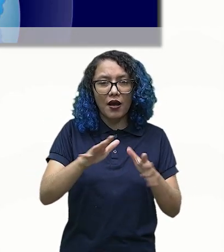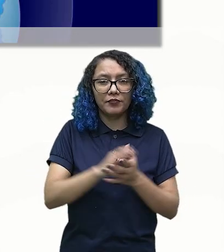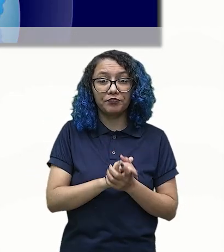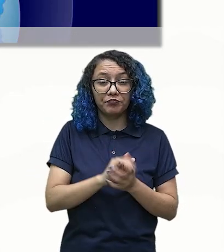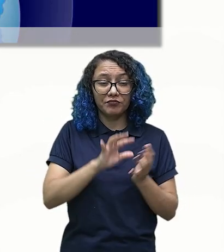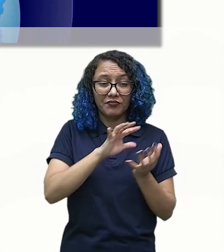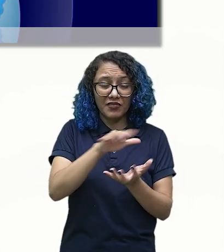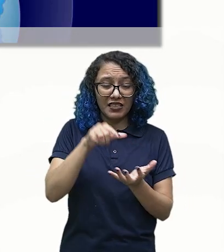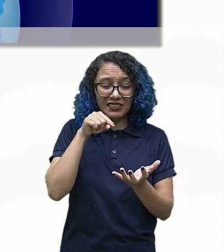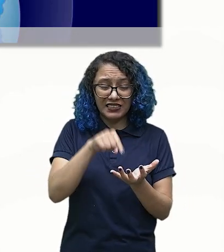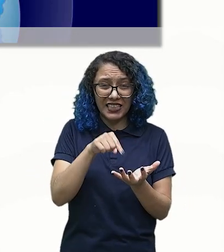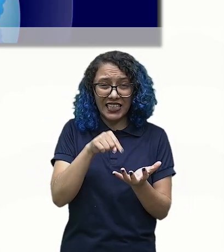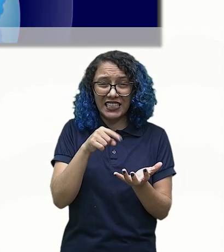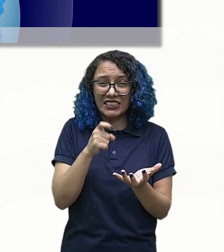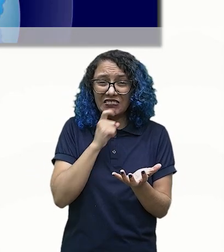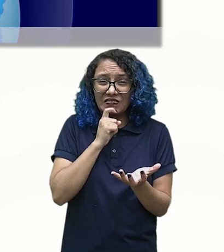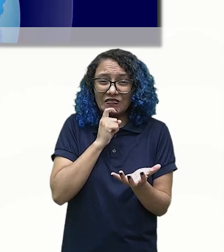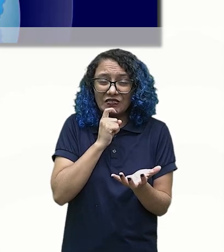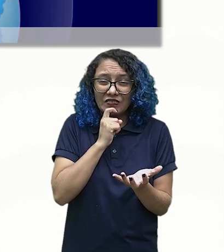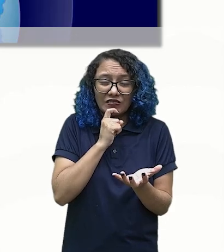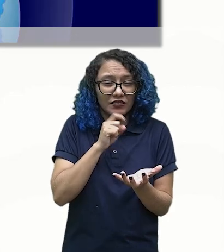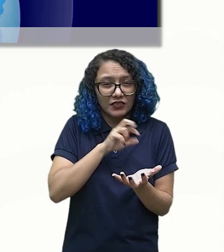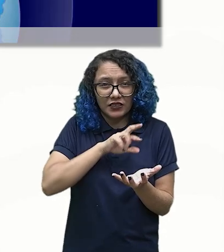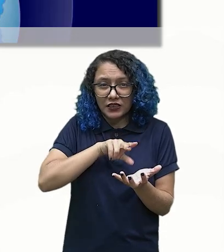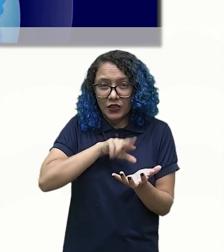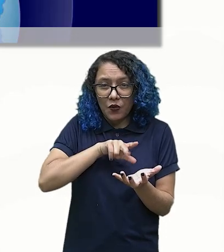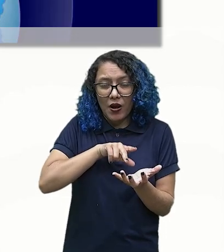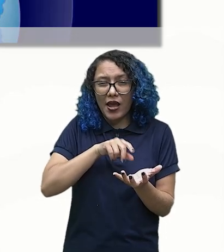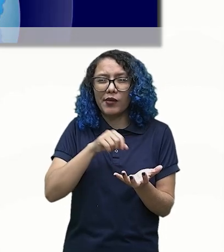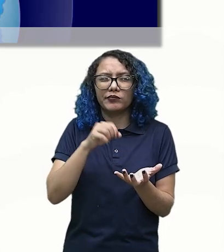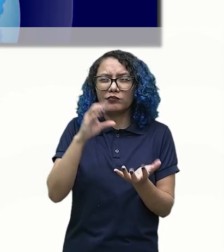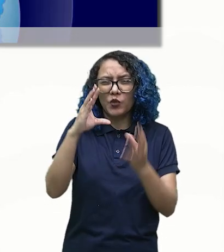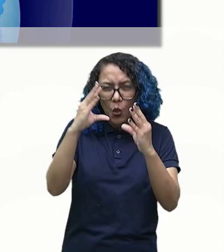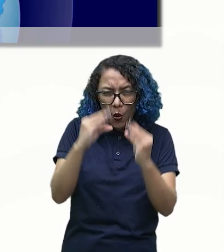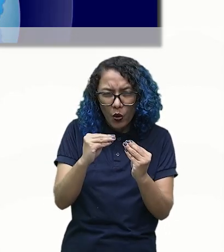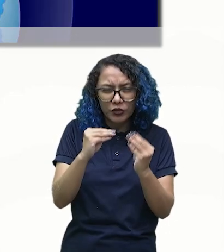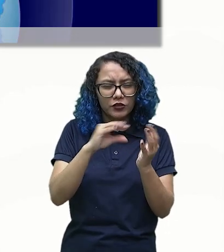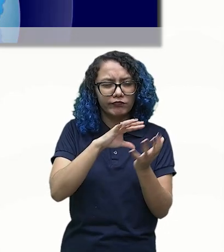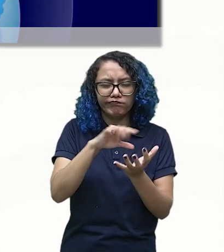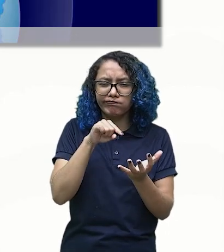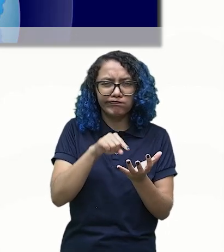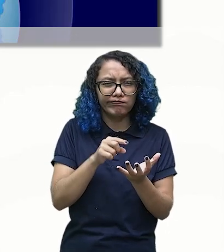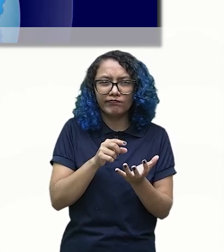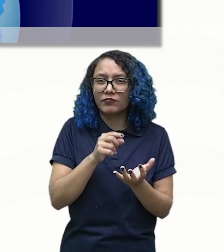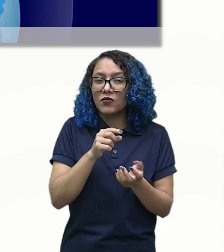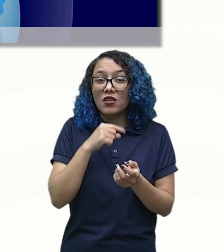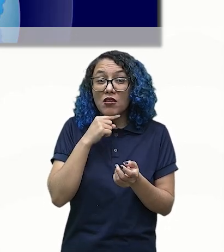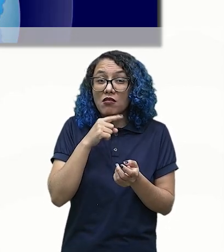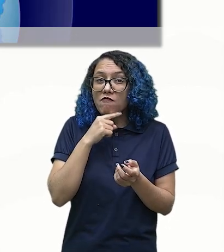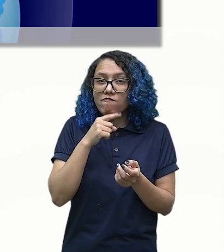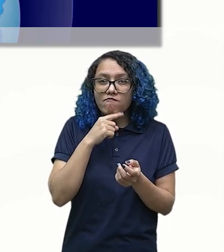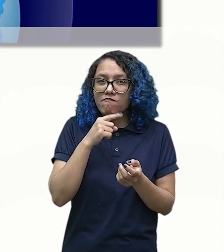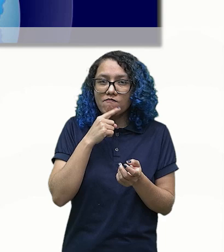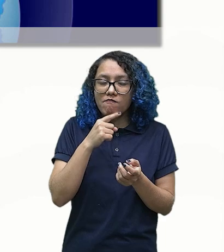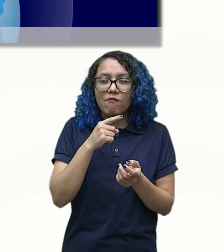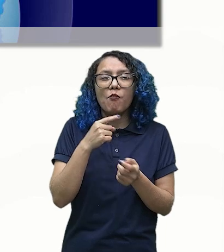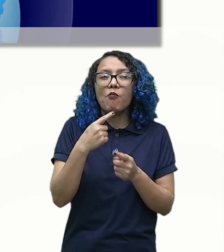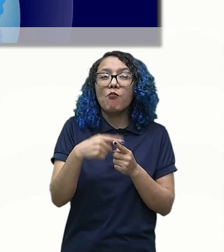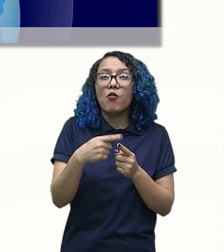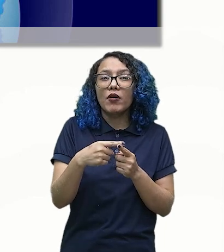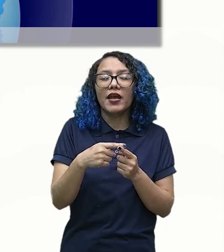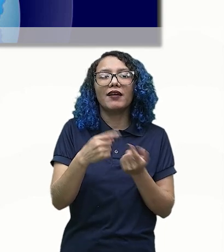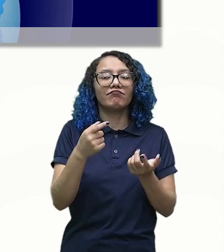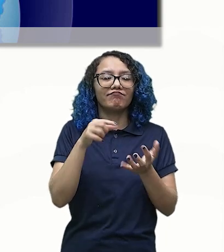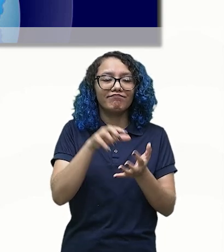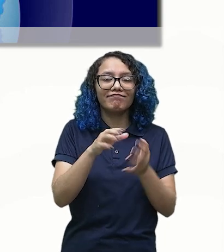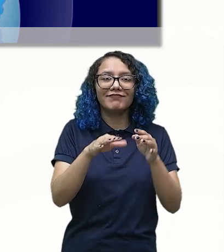noite quando ela não está com os raios solares diretamente incidindo sobre ela. Então, o efeito estufa, ele é justamente para